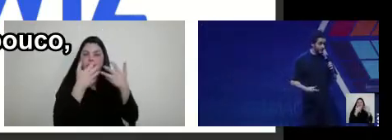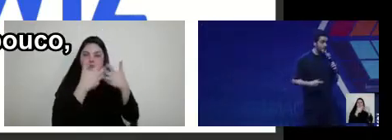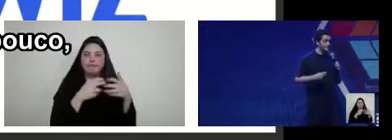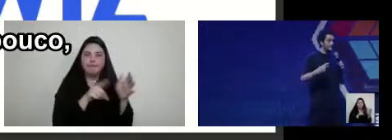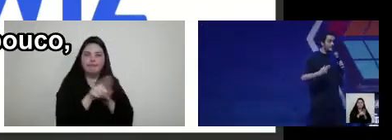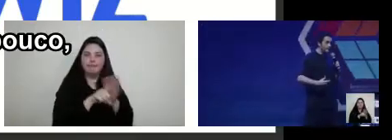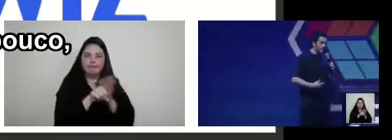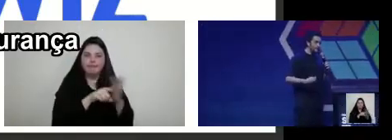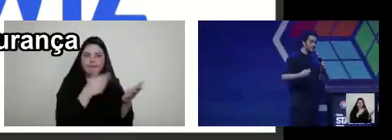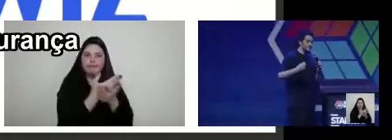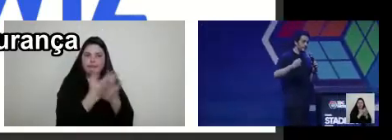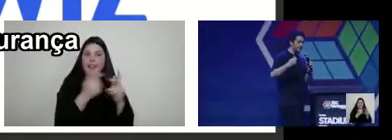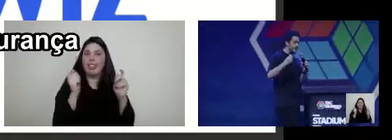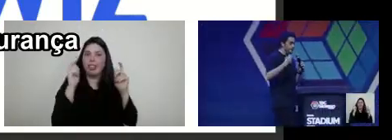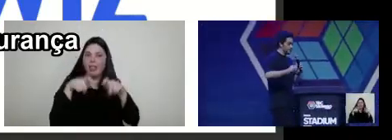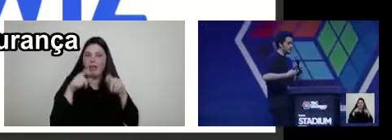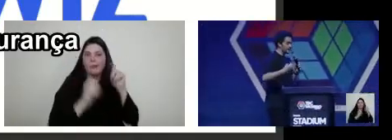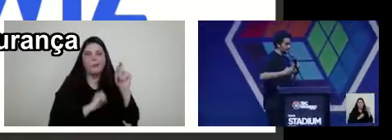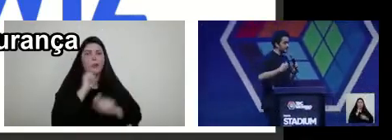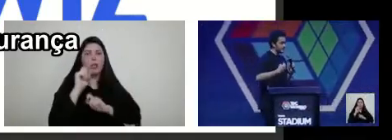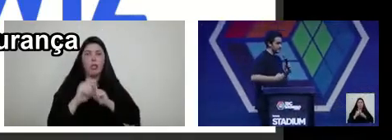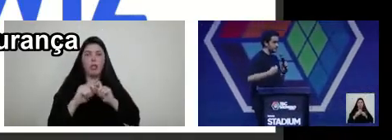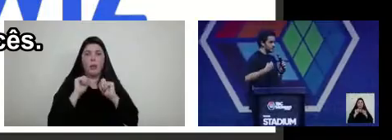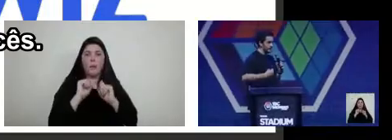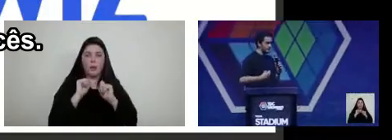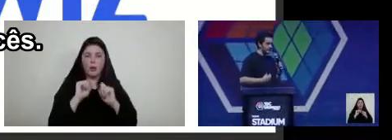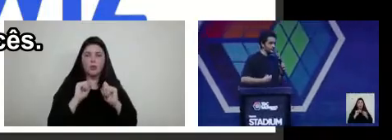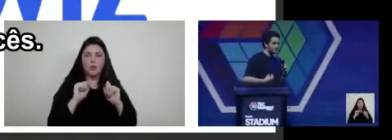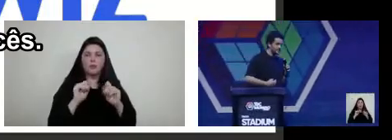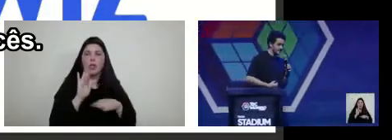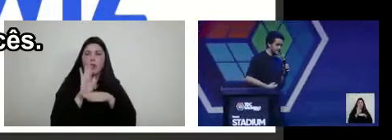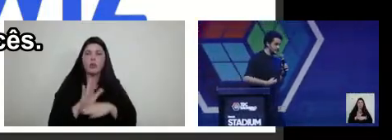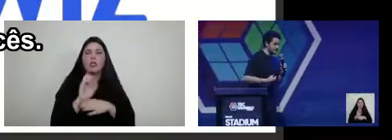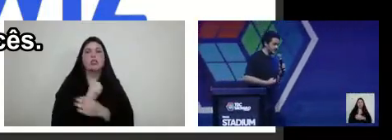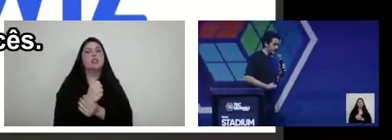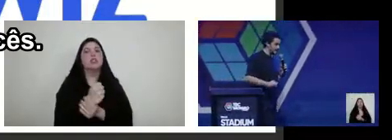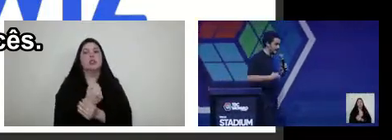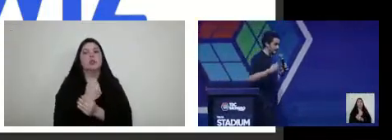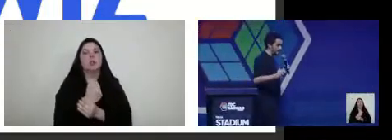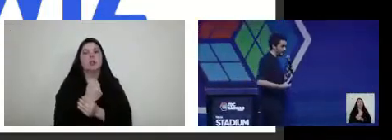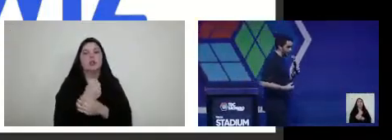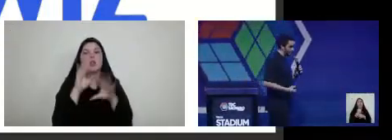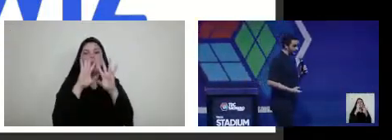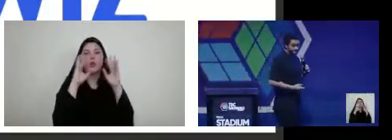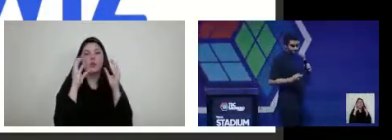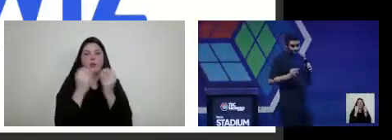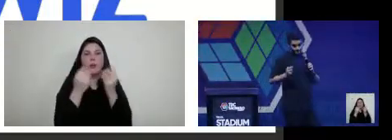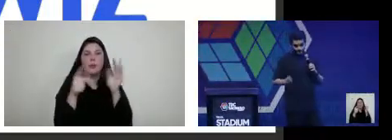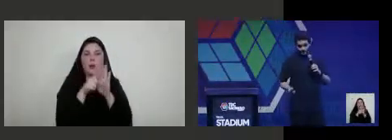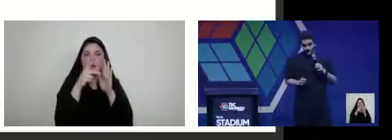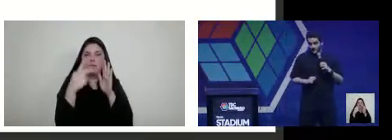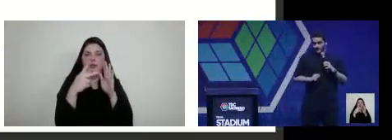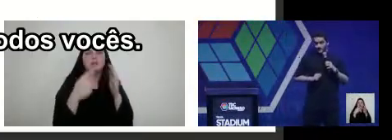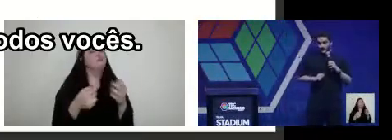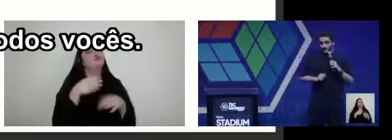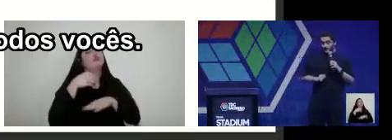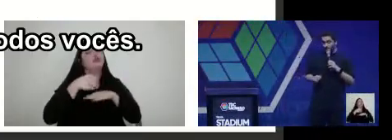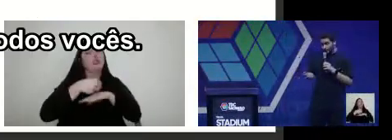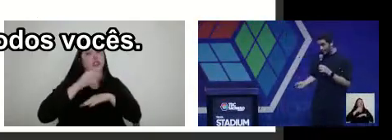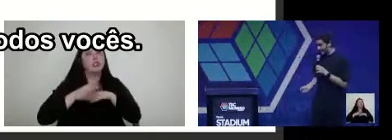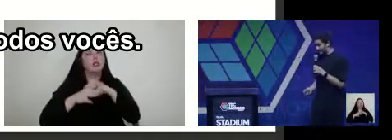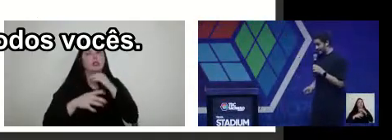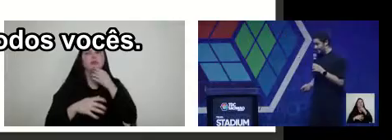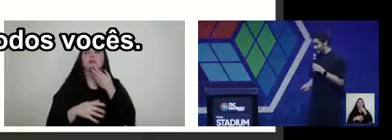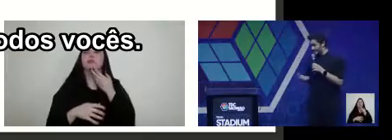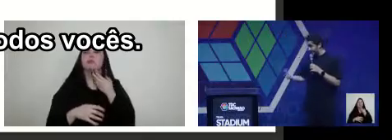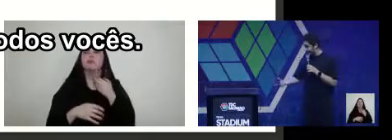estudarem um pouco, que pode impulsionar a segurança do ambiente cloud de vocês. Tá? Então, eu recomendo.